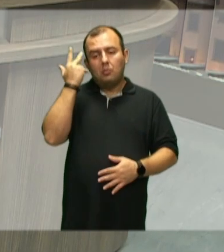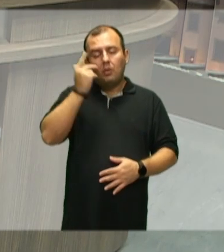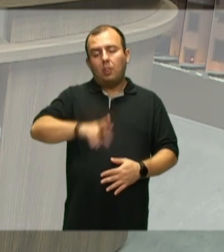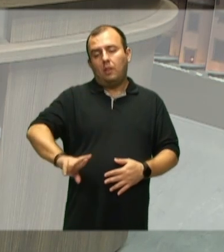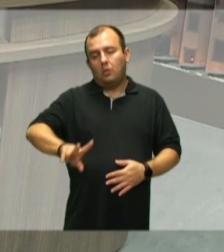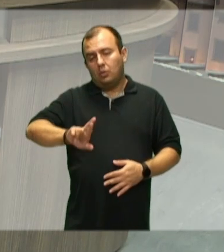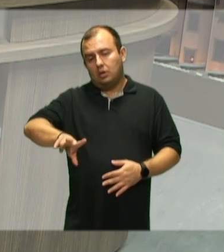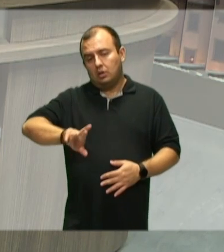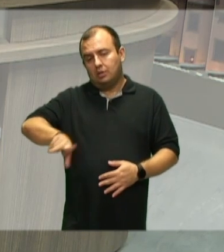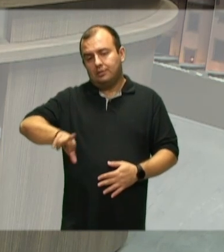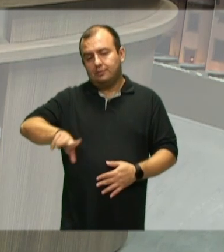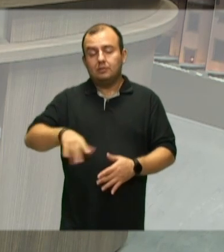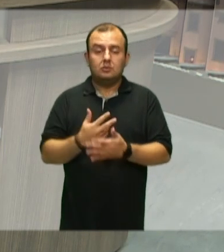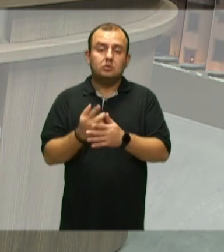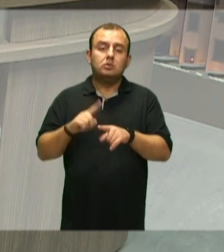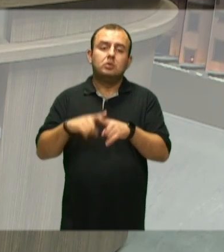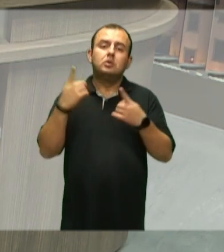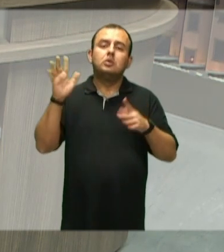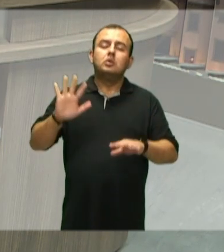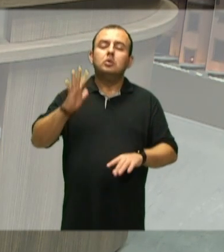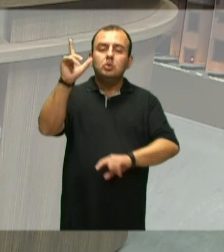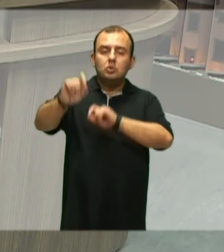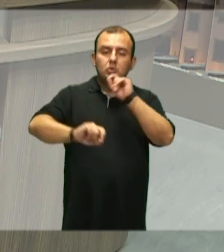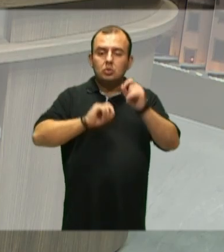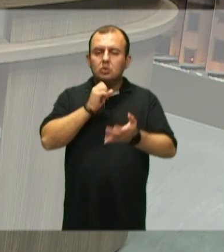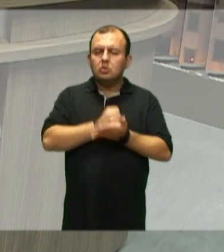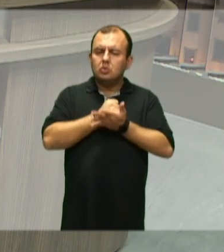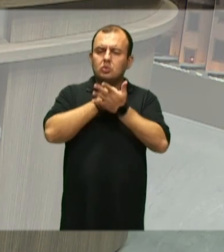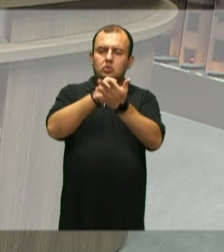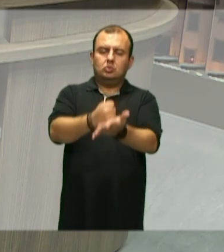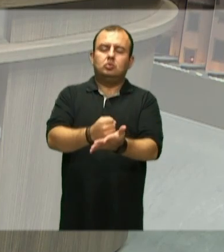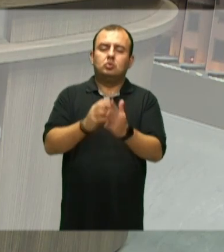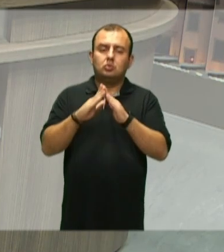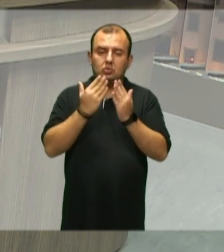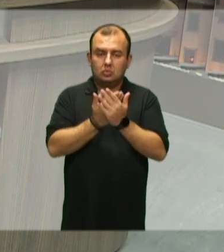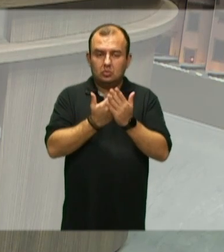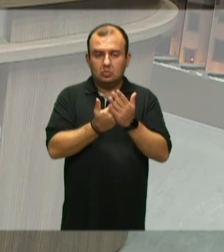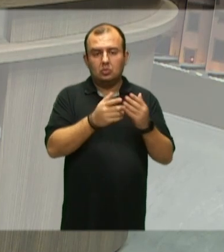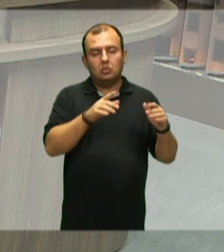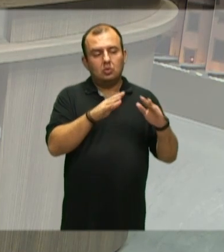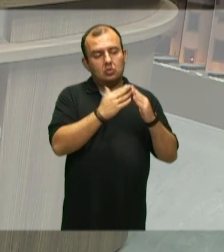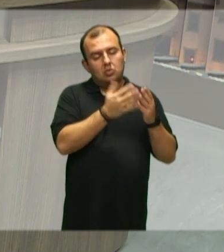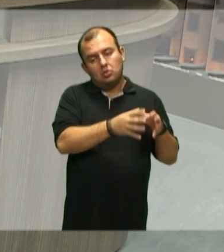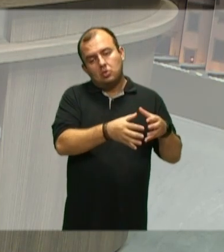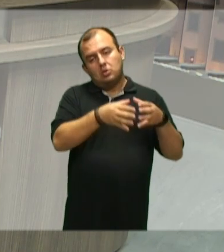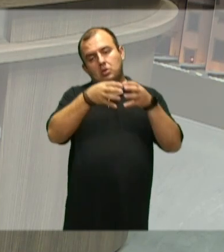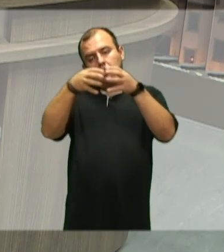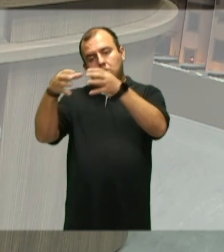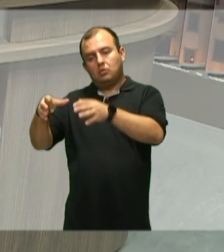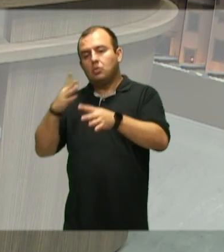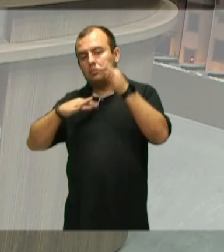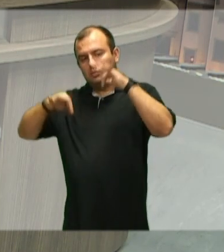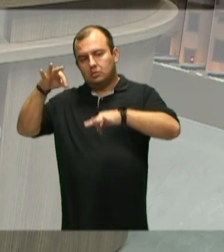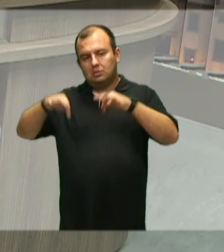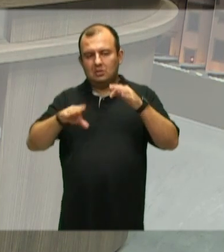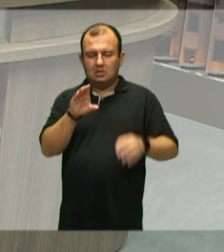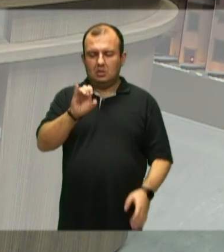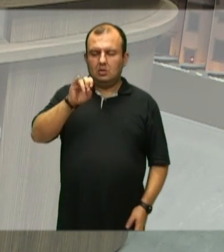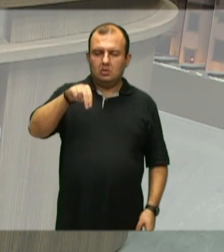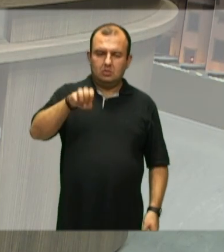só que daí aconteceu esse grande benefício que a escola nos levou até um teatro. Era um